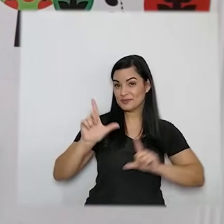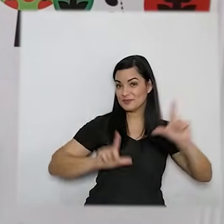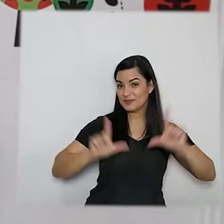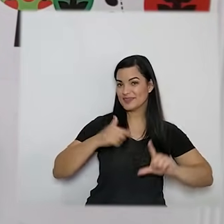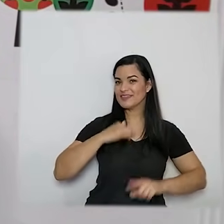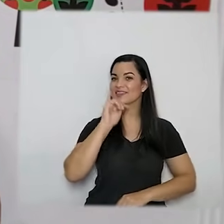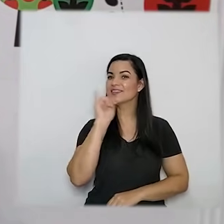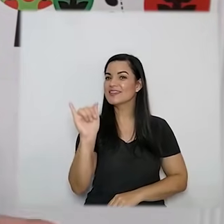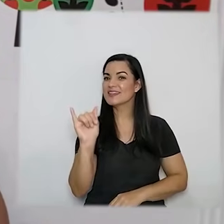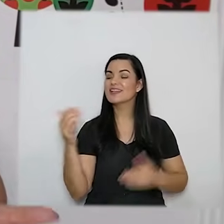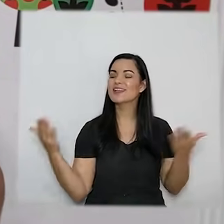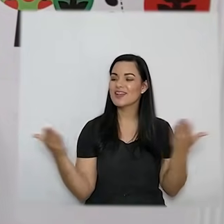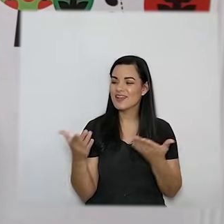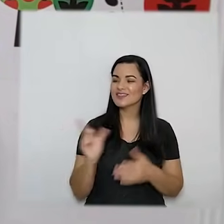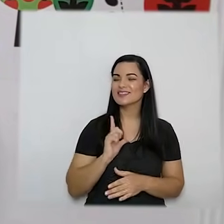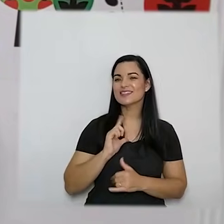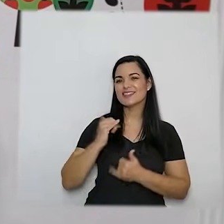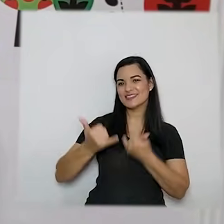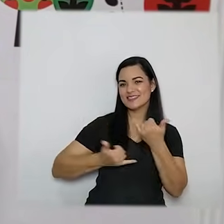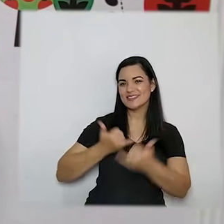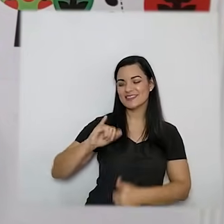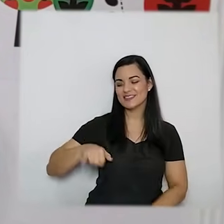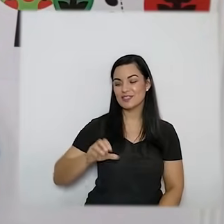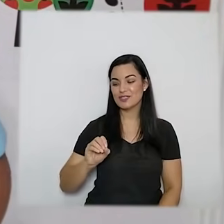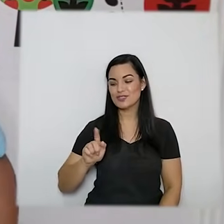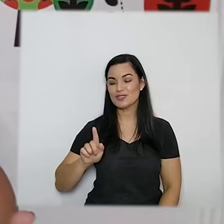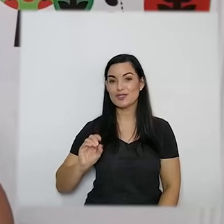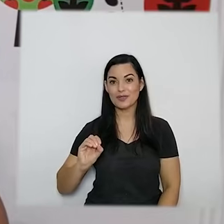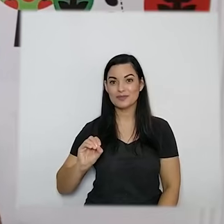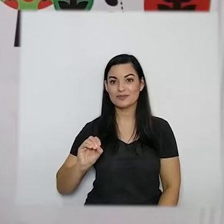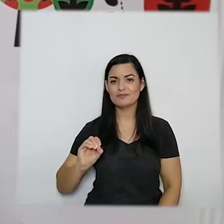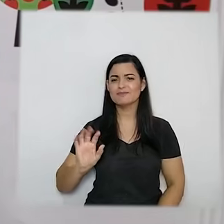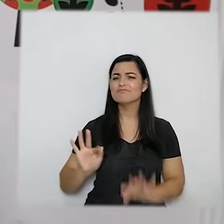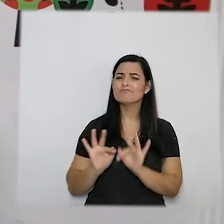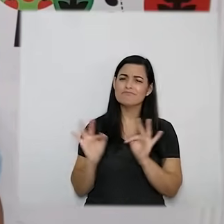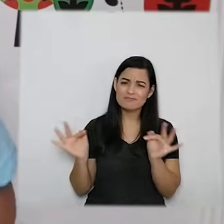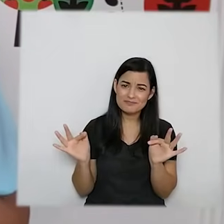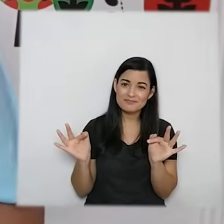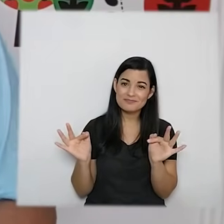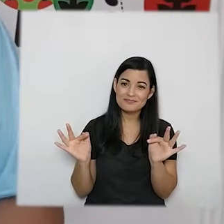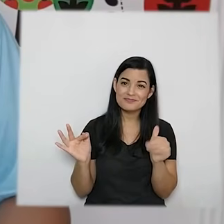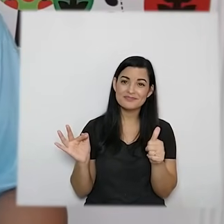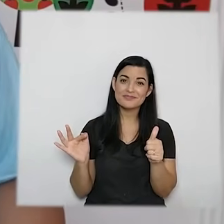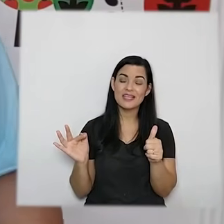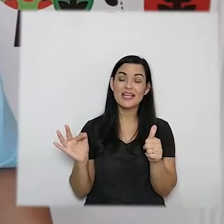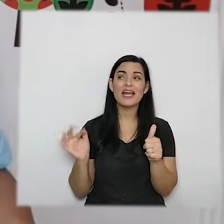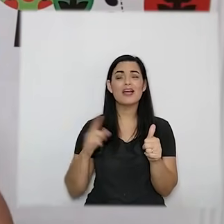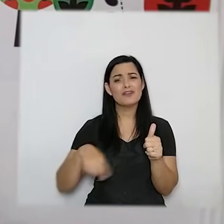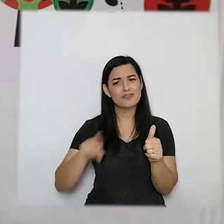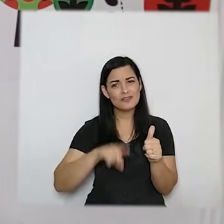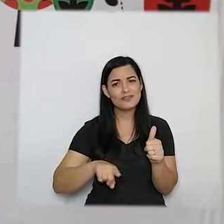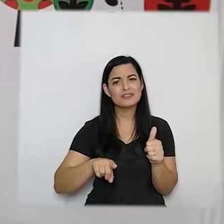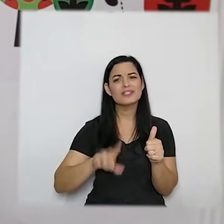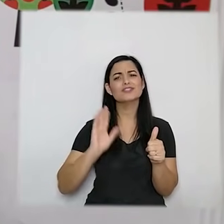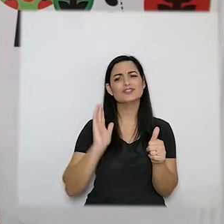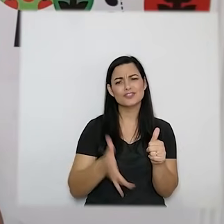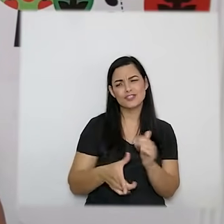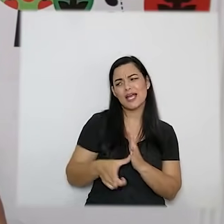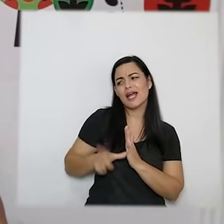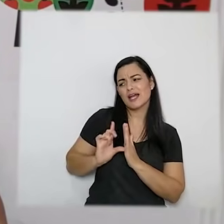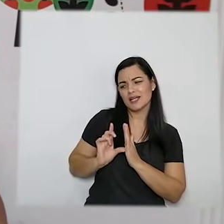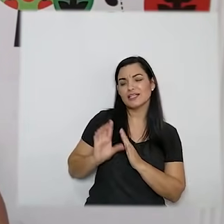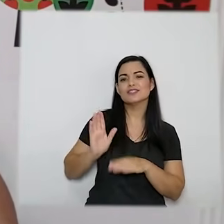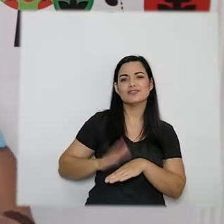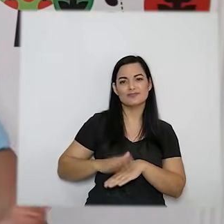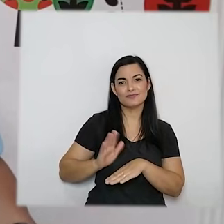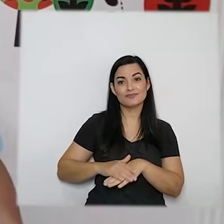que hoje eu traria a proposta de um jogo. É um jogo bem simples, algo que vocês com certeza já fizeram